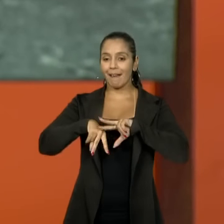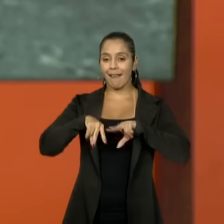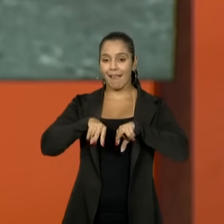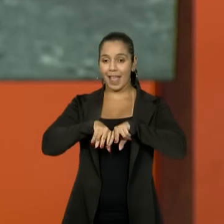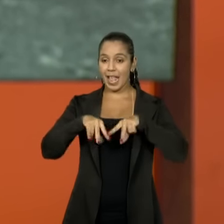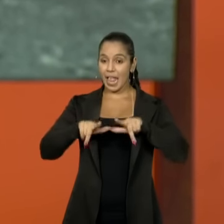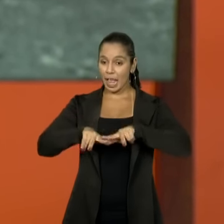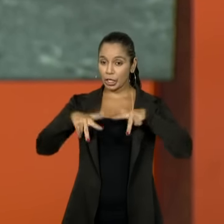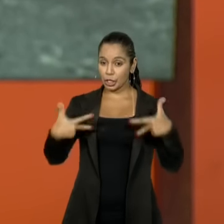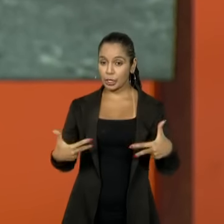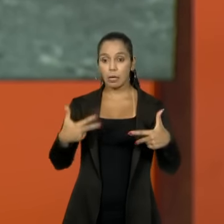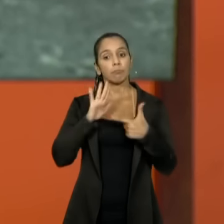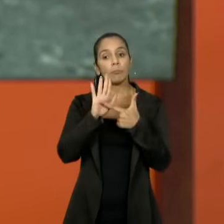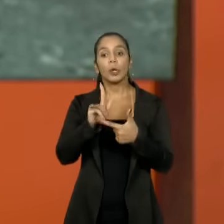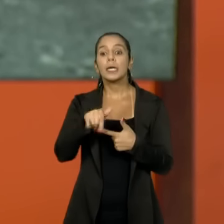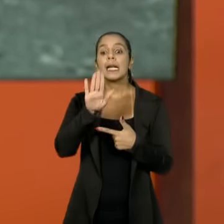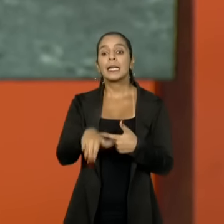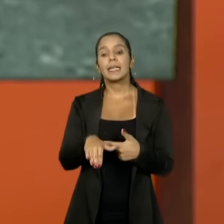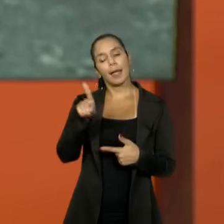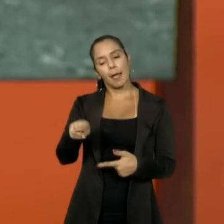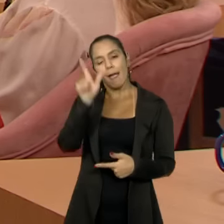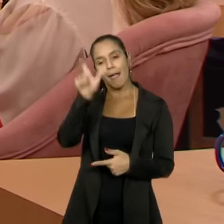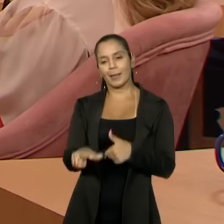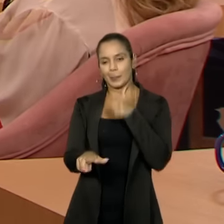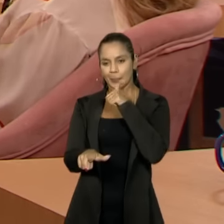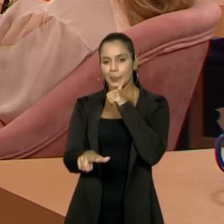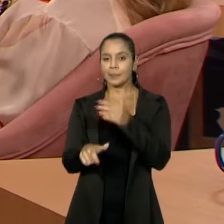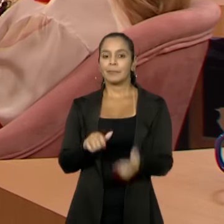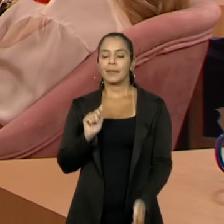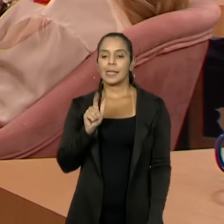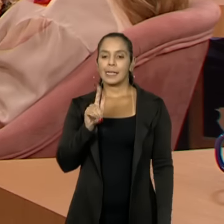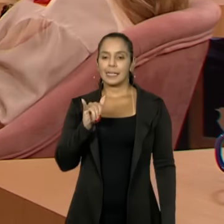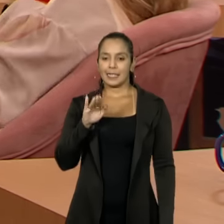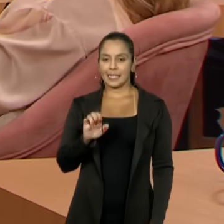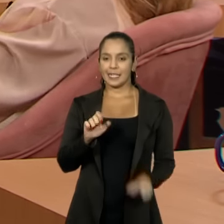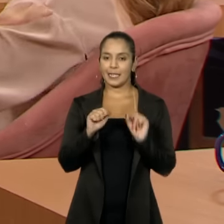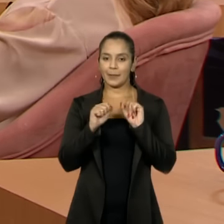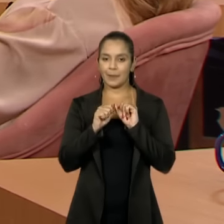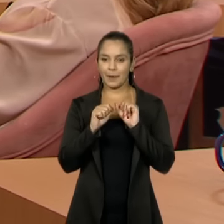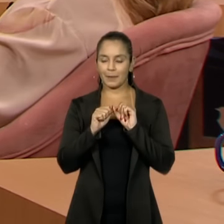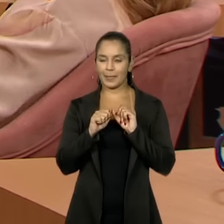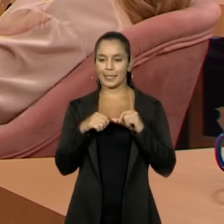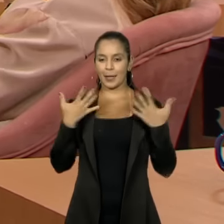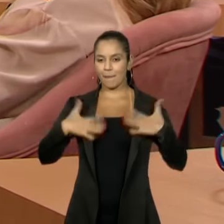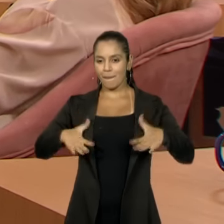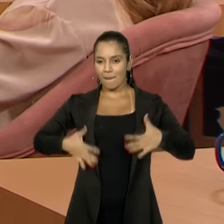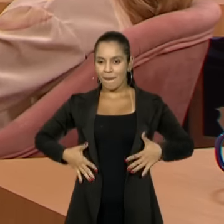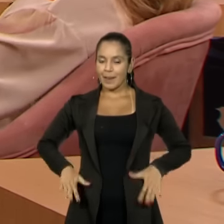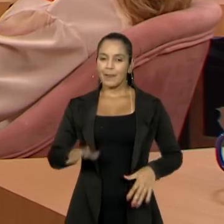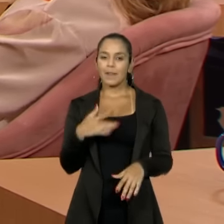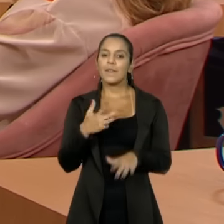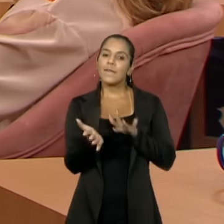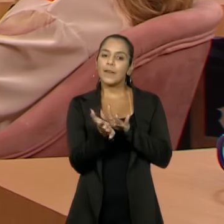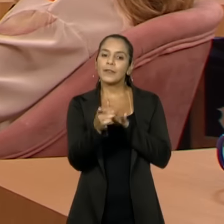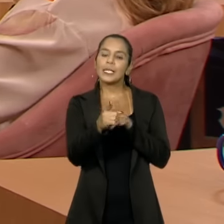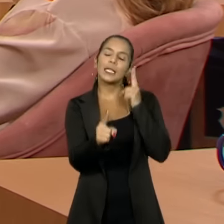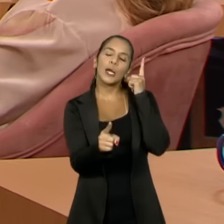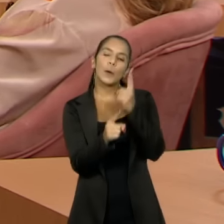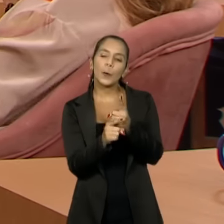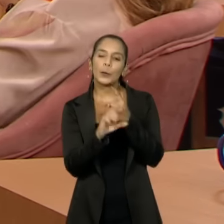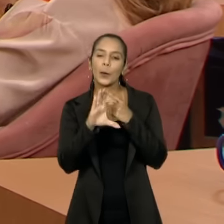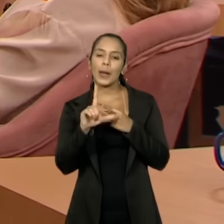mim, já simboliza quem era esse personagem. Exatamente. Aline, vamos fazer uma fantasia aqui? Vamos fingir que agora você encontrou a